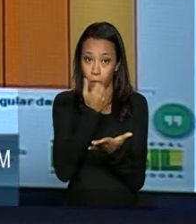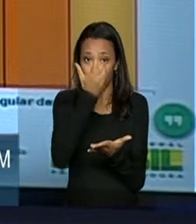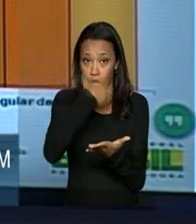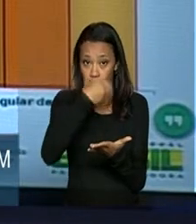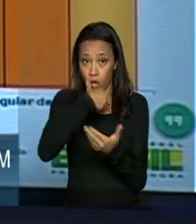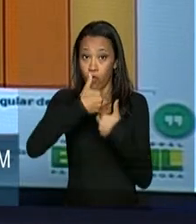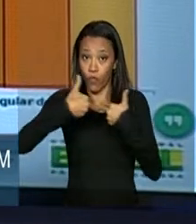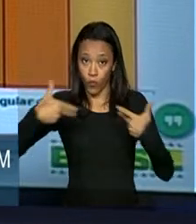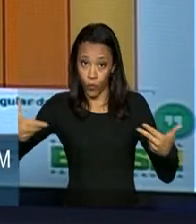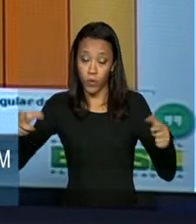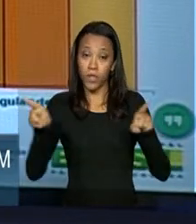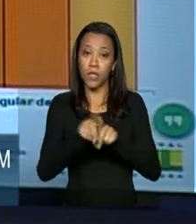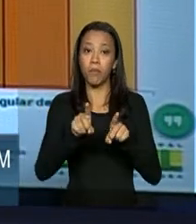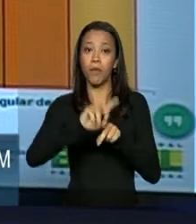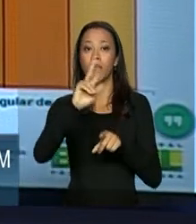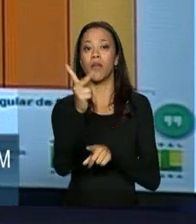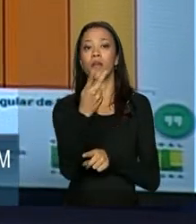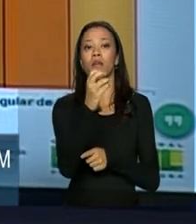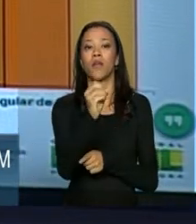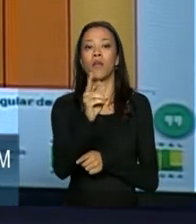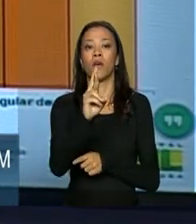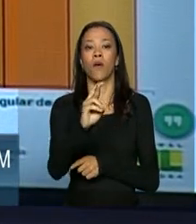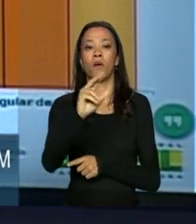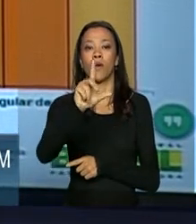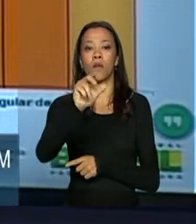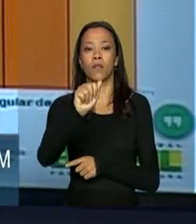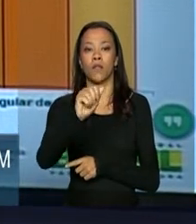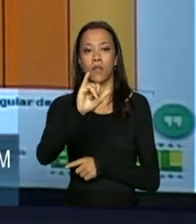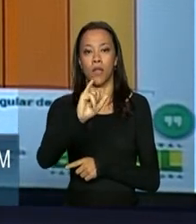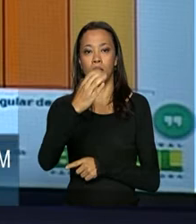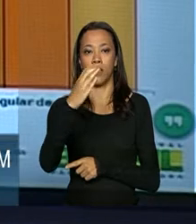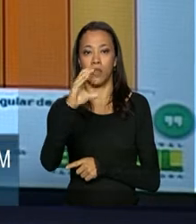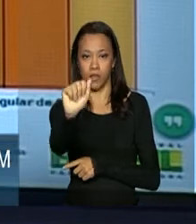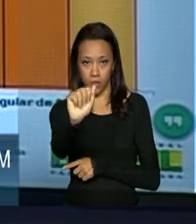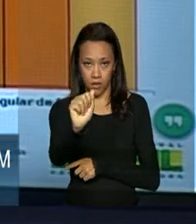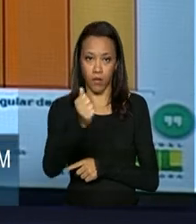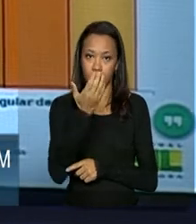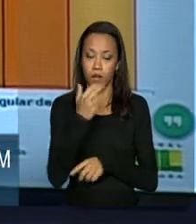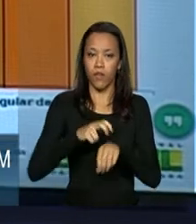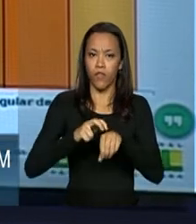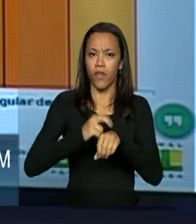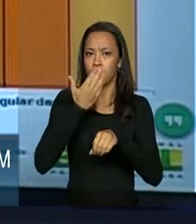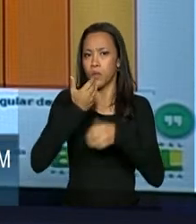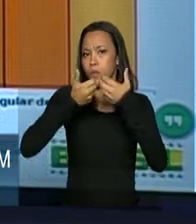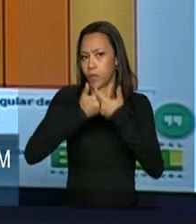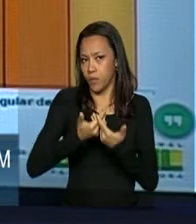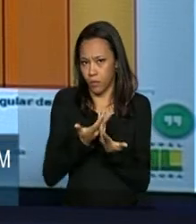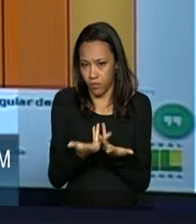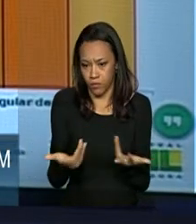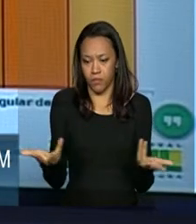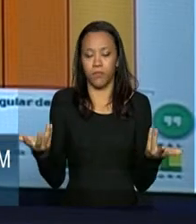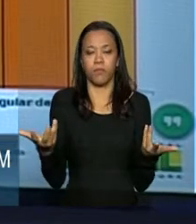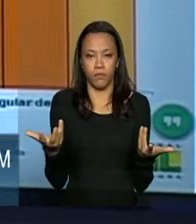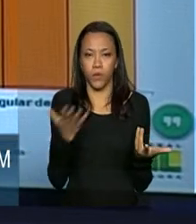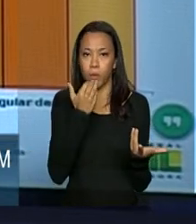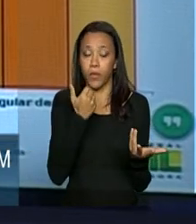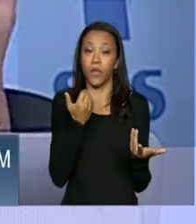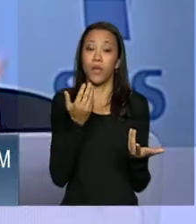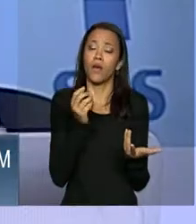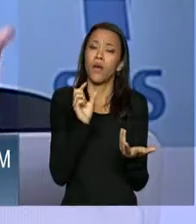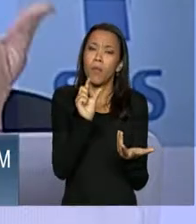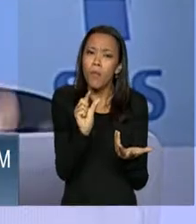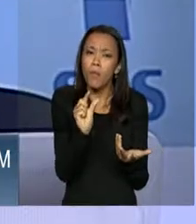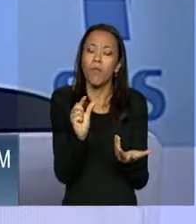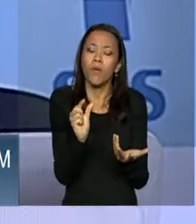hortaliças. Então, a medida desse indicador é a população, a frequência da população que consome pelo menos uma